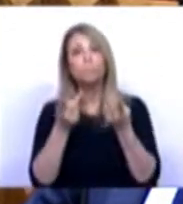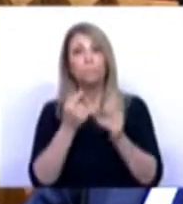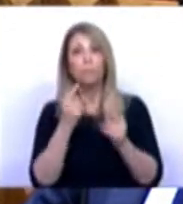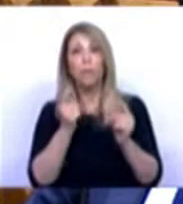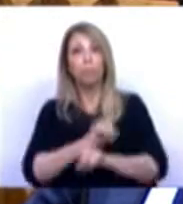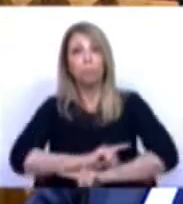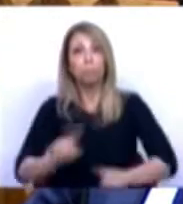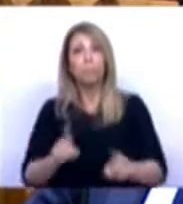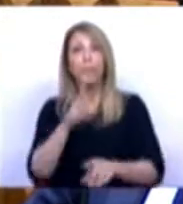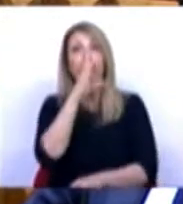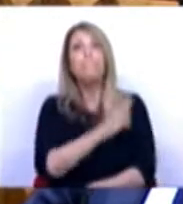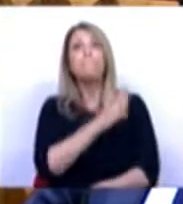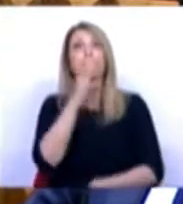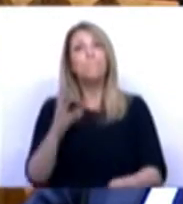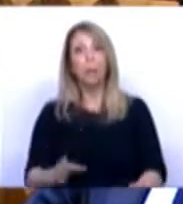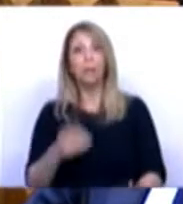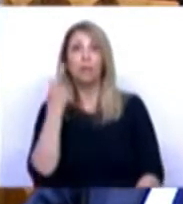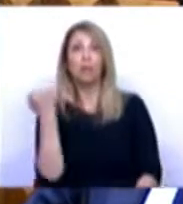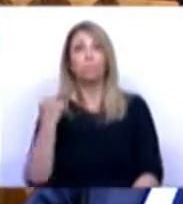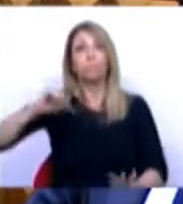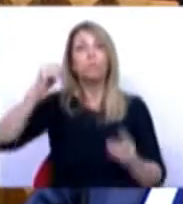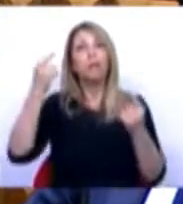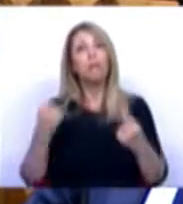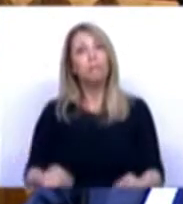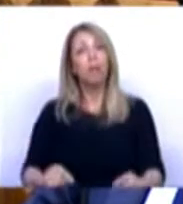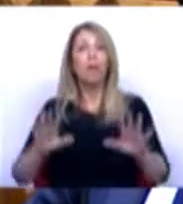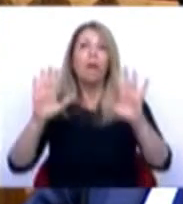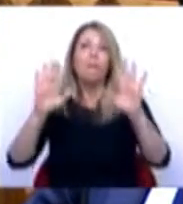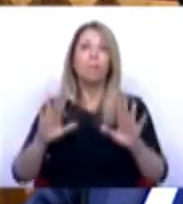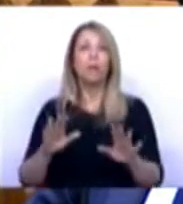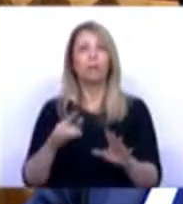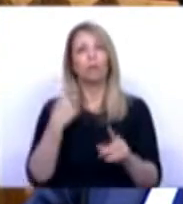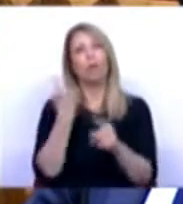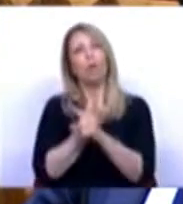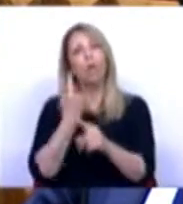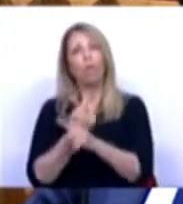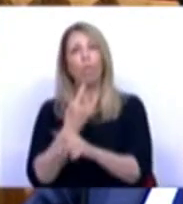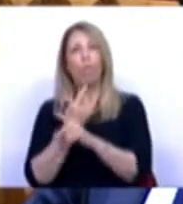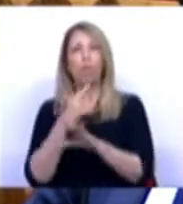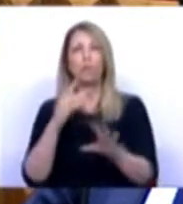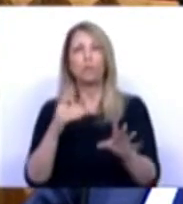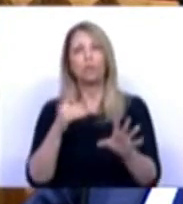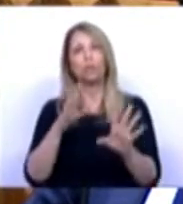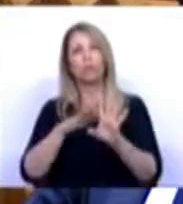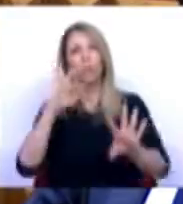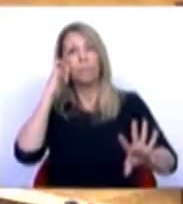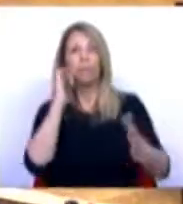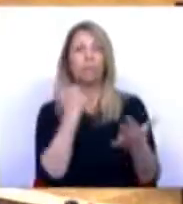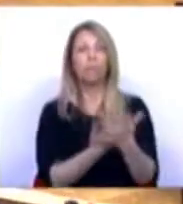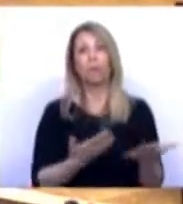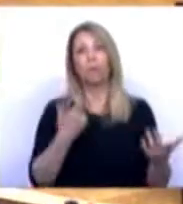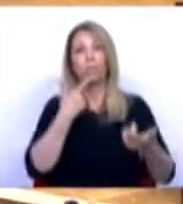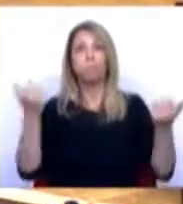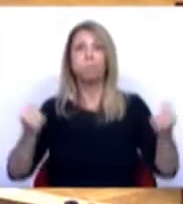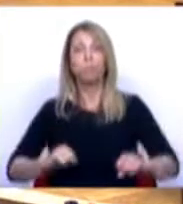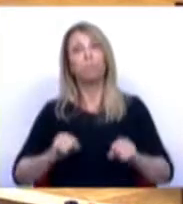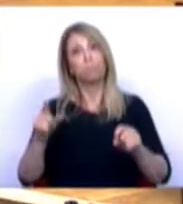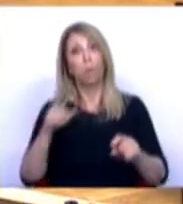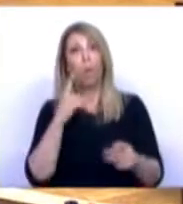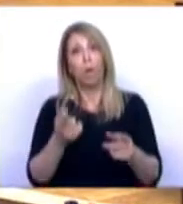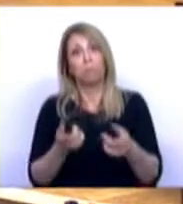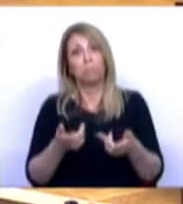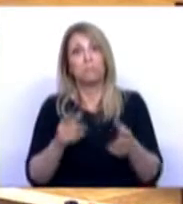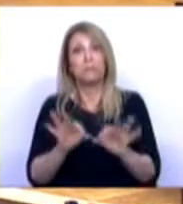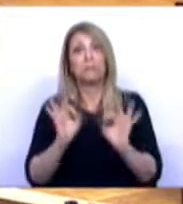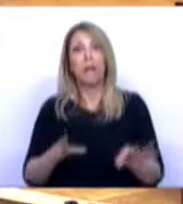ilícitas e que não devem ter lugar, mas também não devemos deitar fora o bebé com a água do banho e manter e salvaguardar aquilo que é também a preservação da liberdade de associação. E,